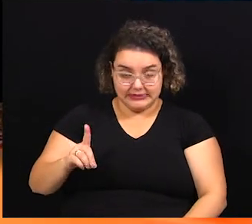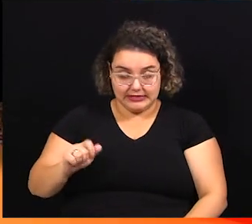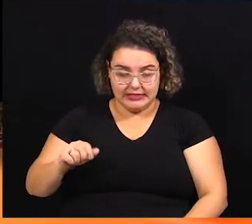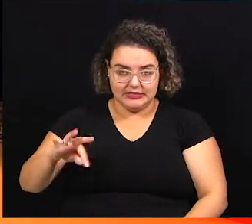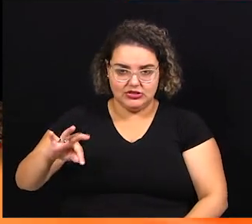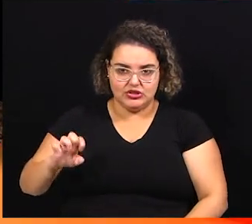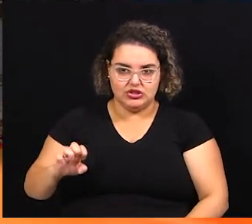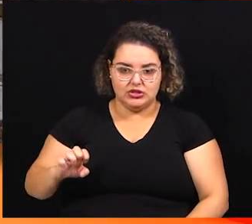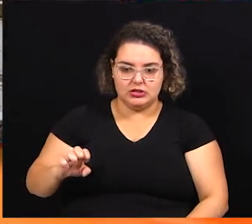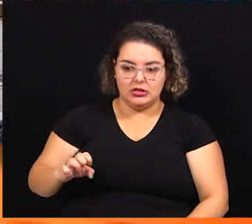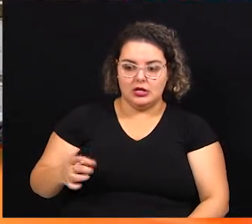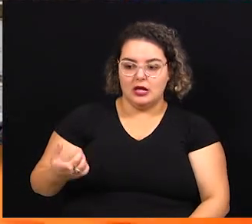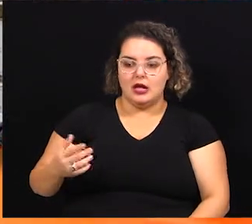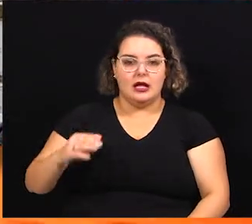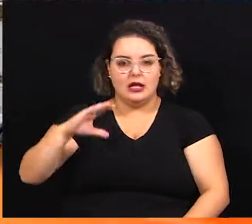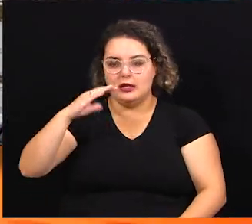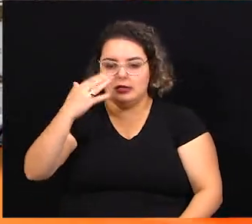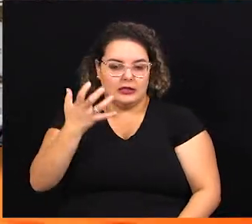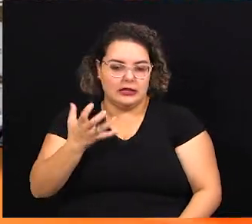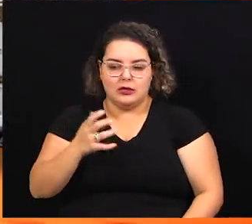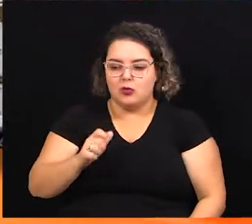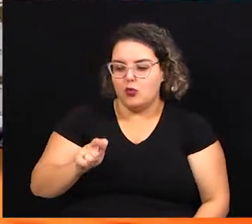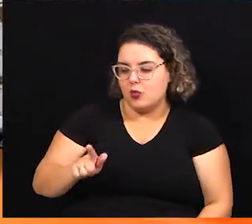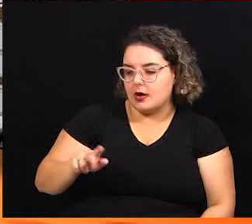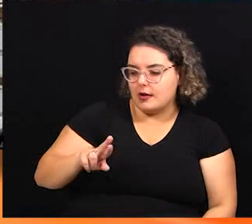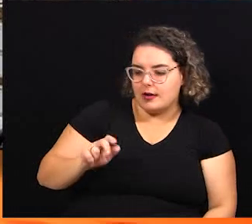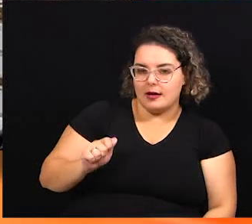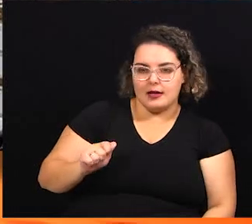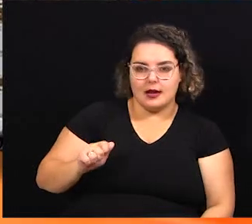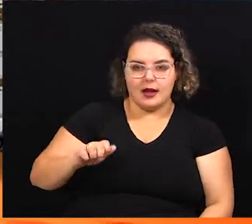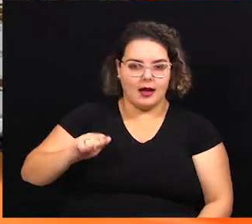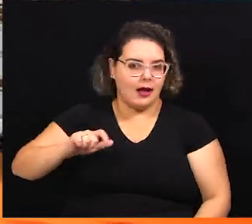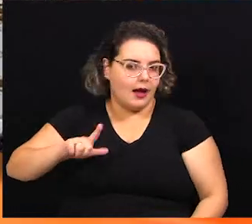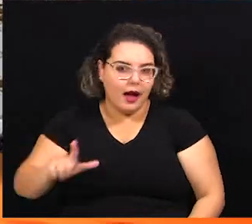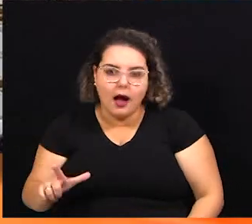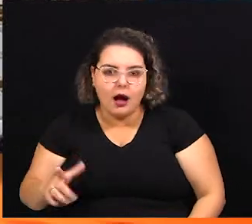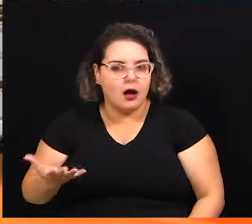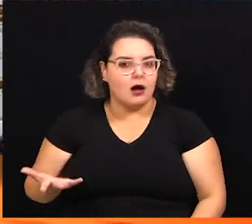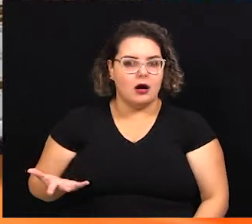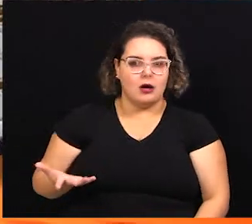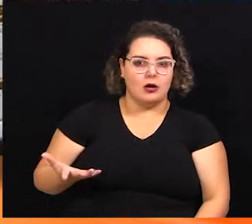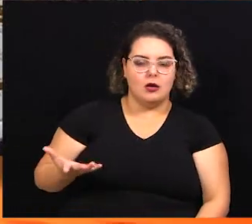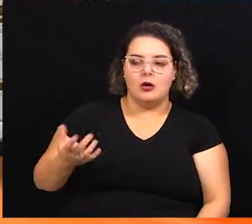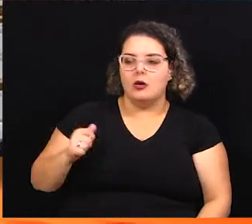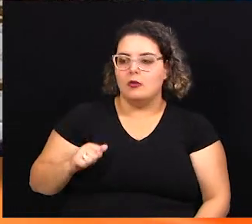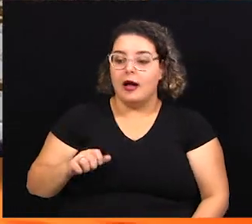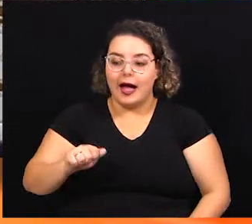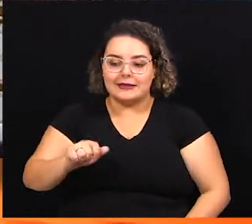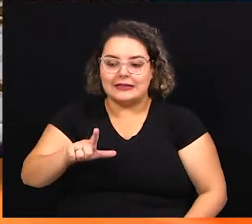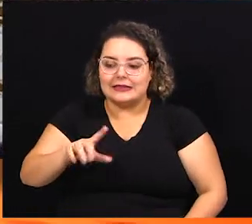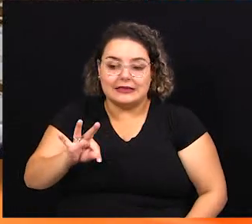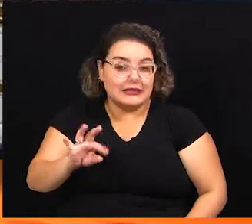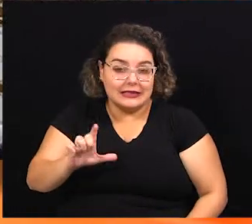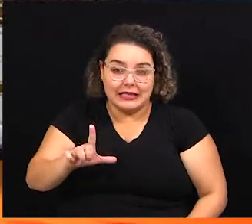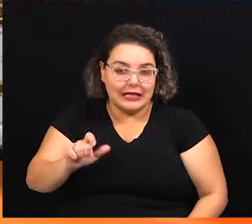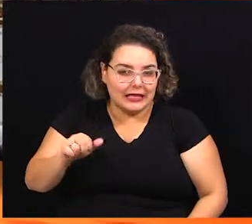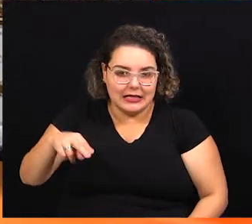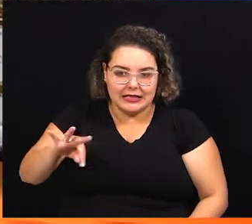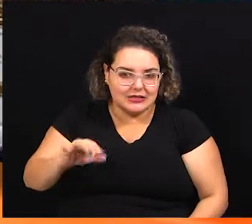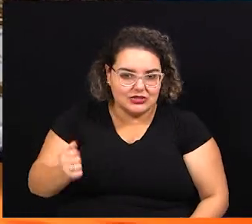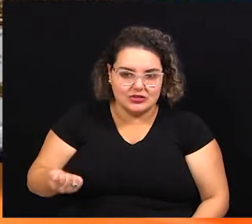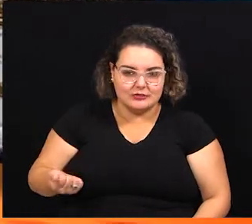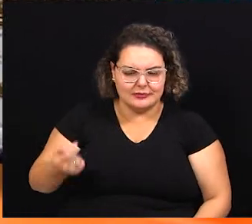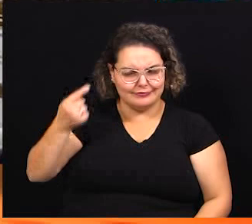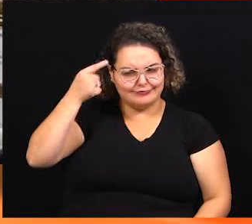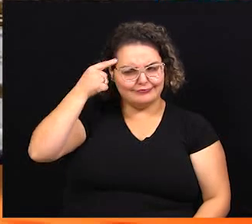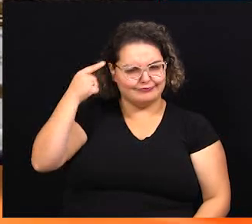ocultismo. Ele buscava o Graal, buscava a Atlântida, dodói da cabeça, né? E não foi diferente,